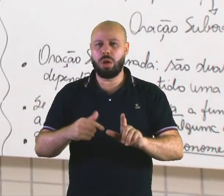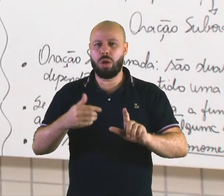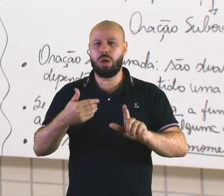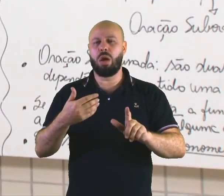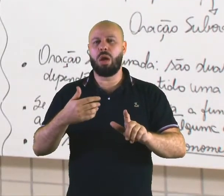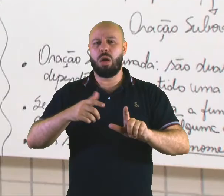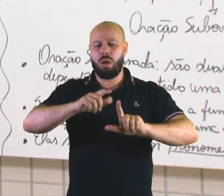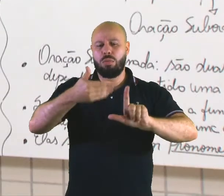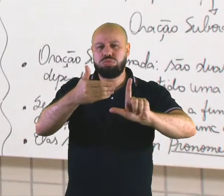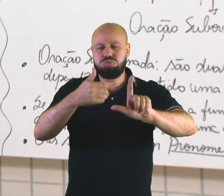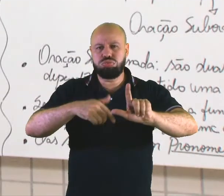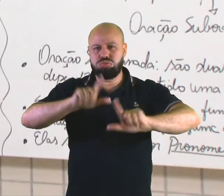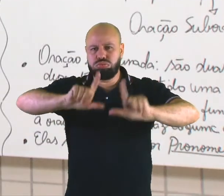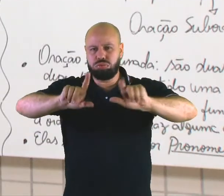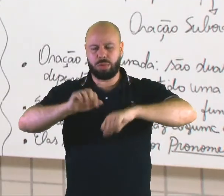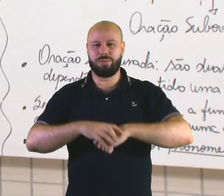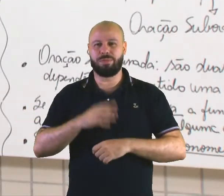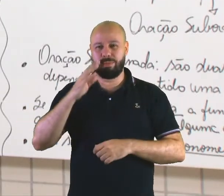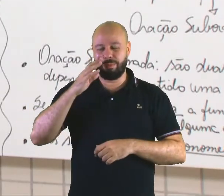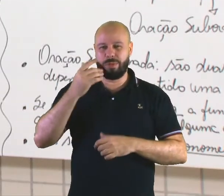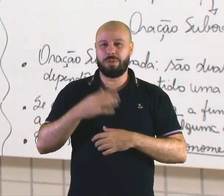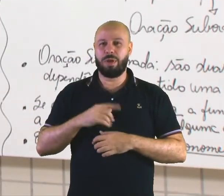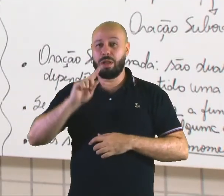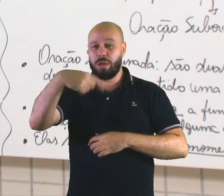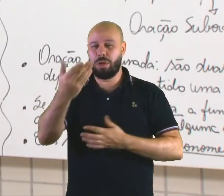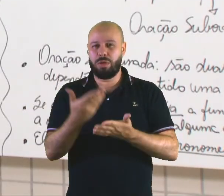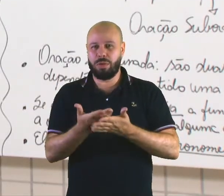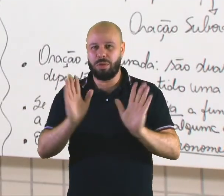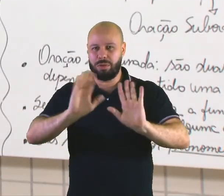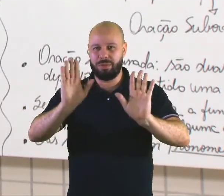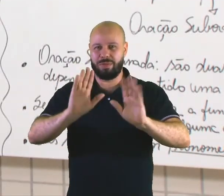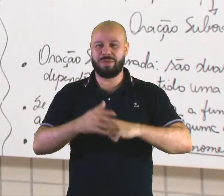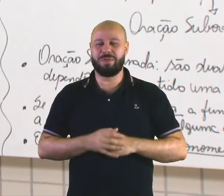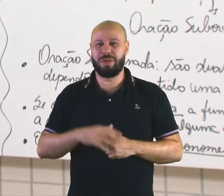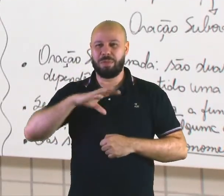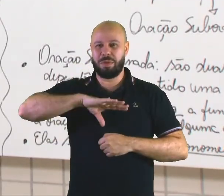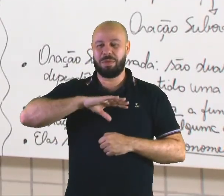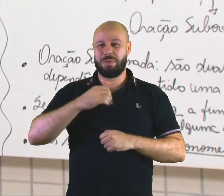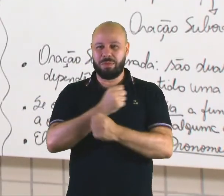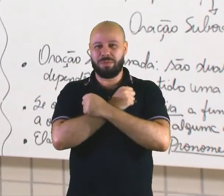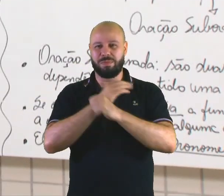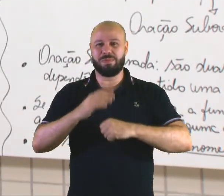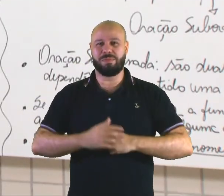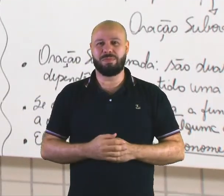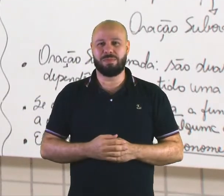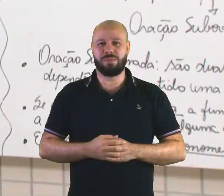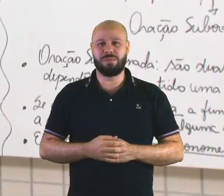teleaulas. E é isso, alunos. Até a próxima teleaula de língua portuguesa. Um abraço.